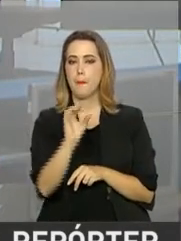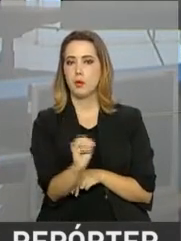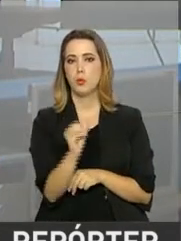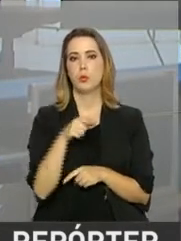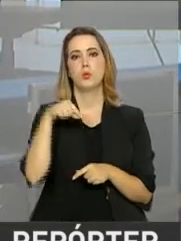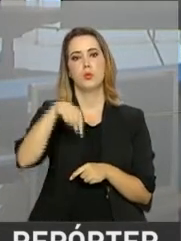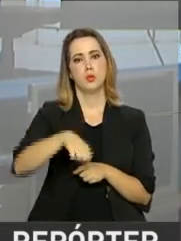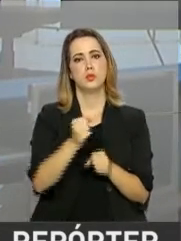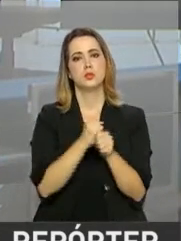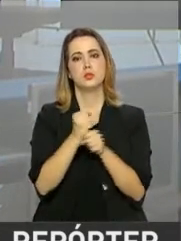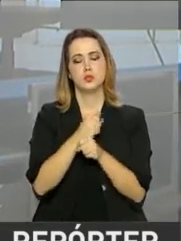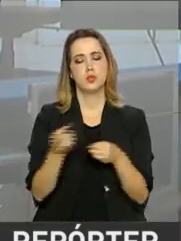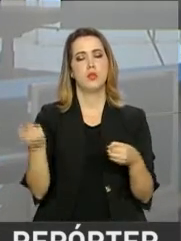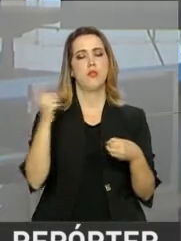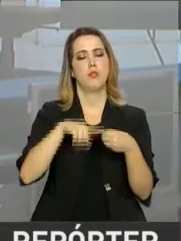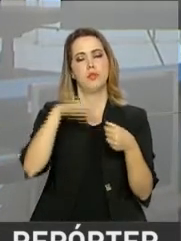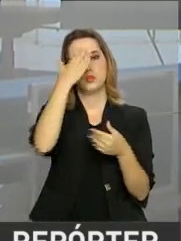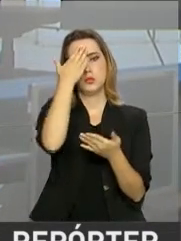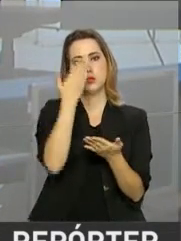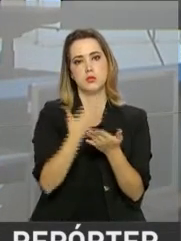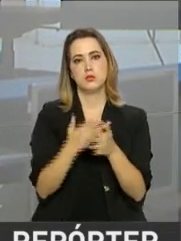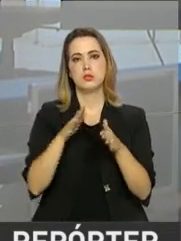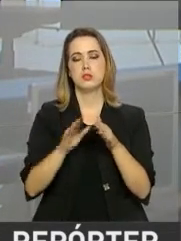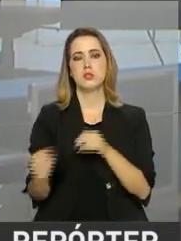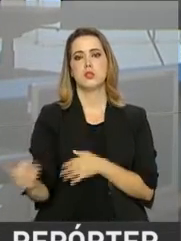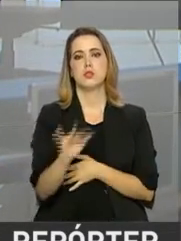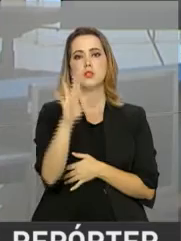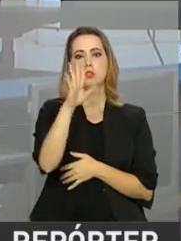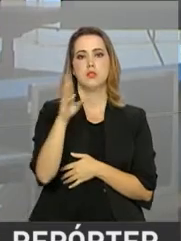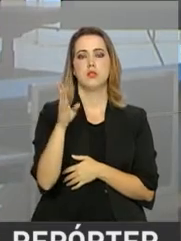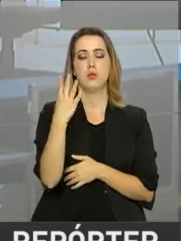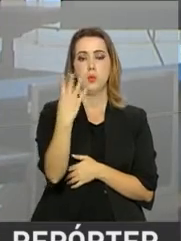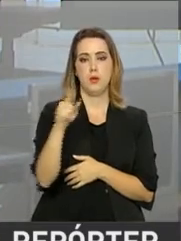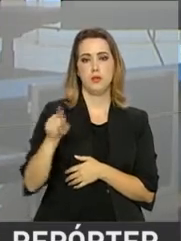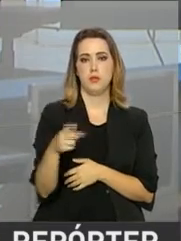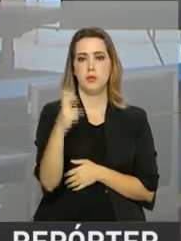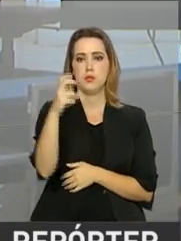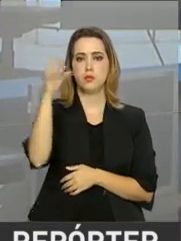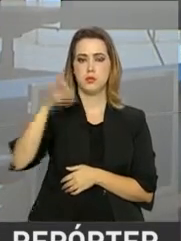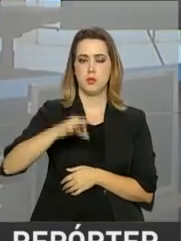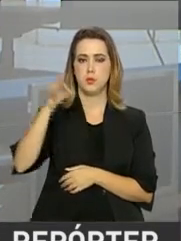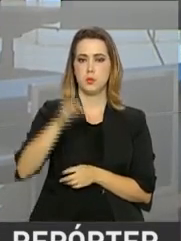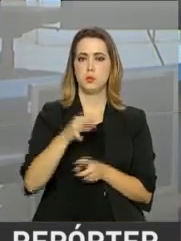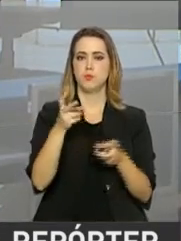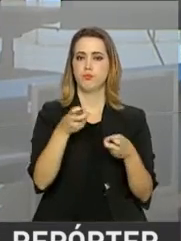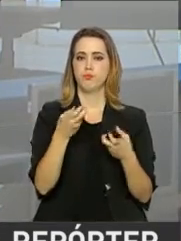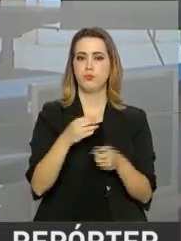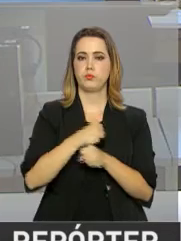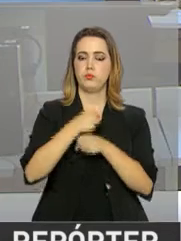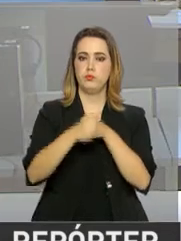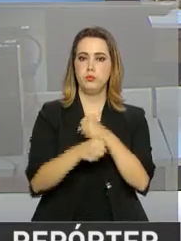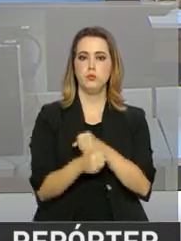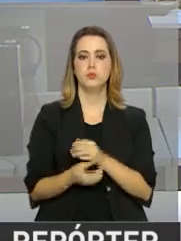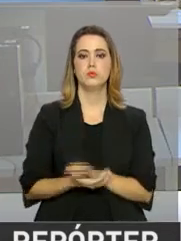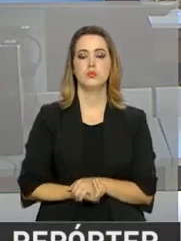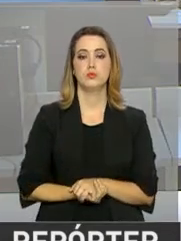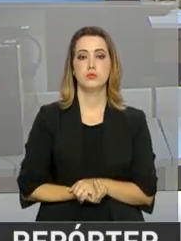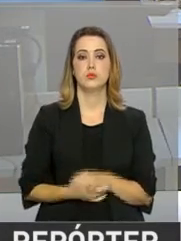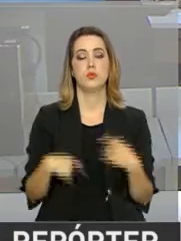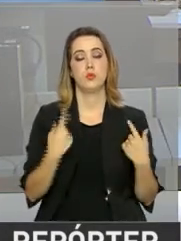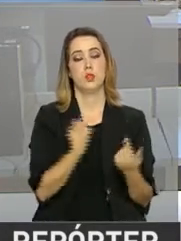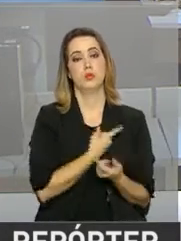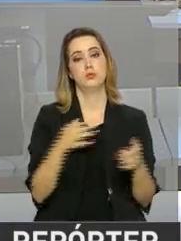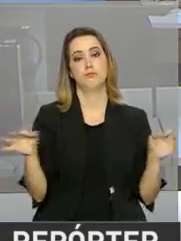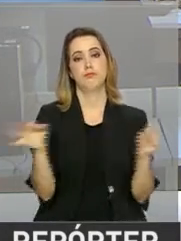e espera que a inflação fique dentro da meta de 4 e meio por cento em 2017 e assim